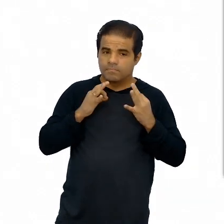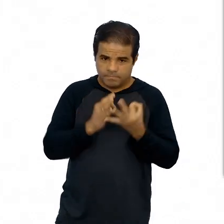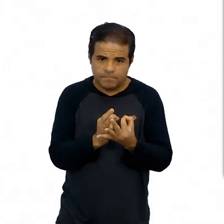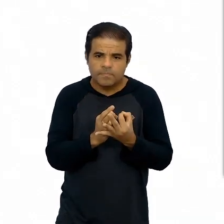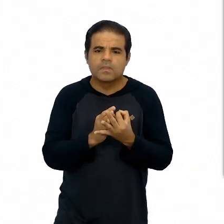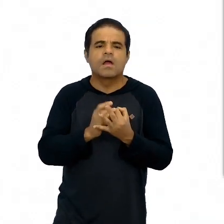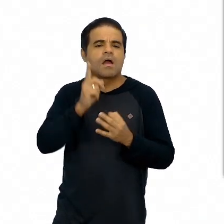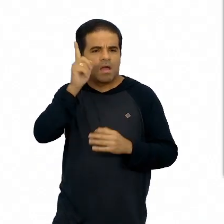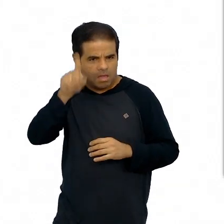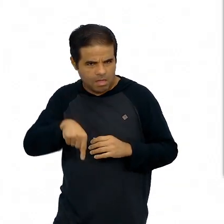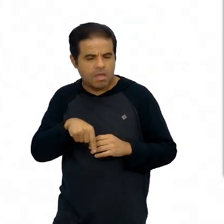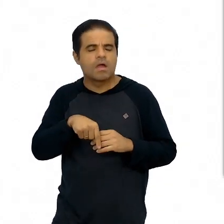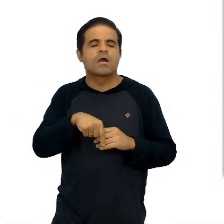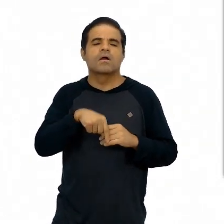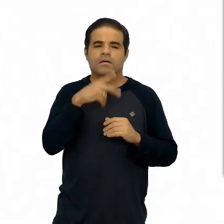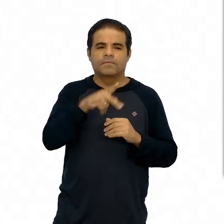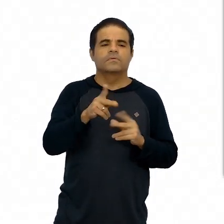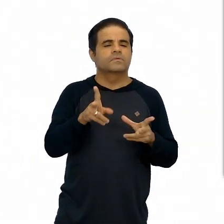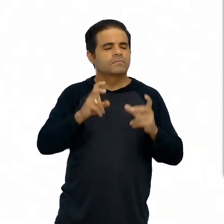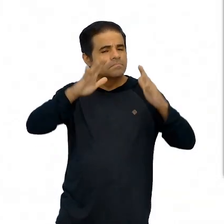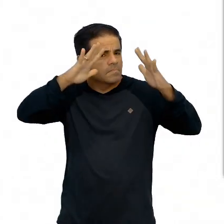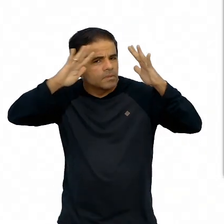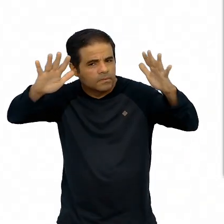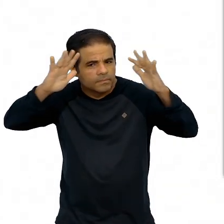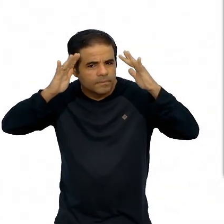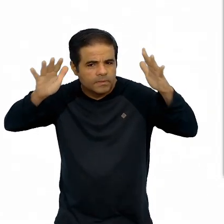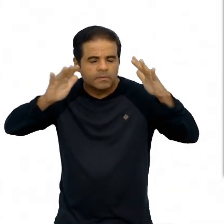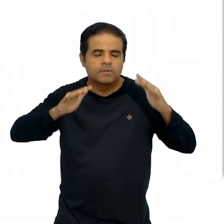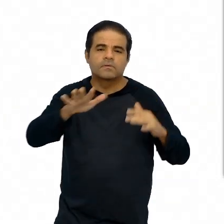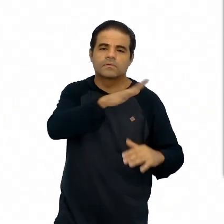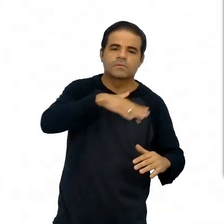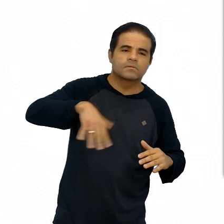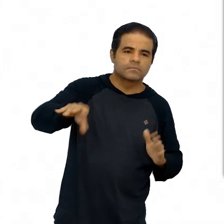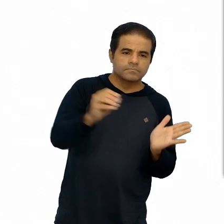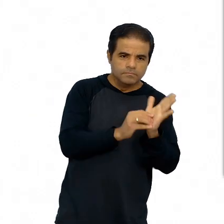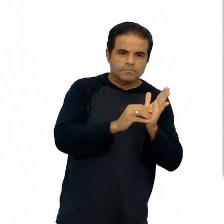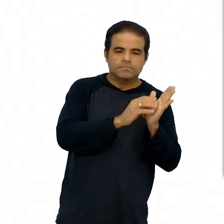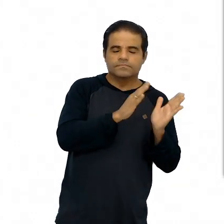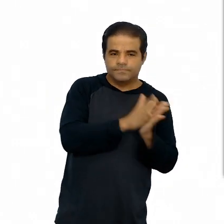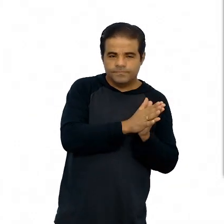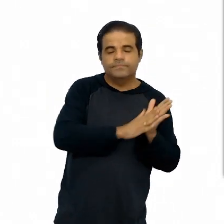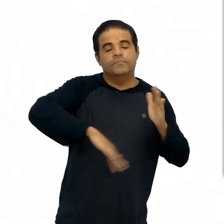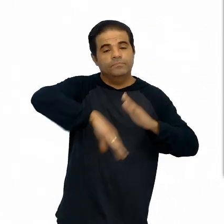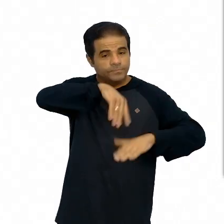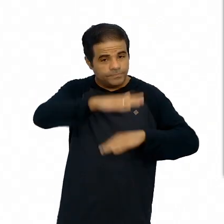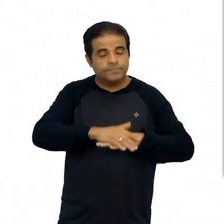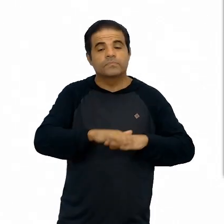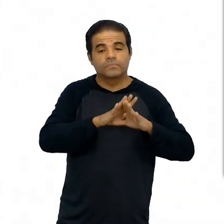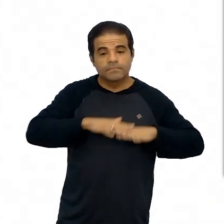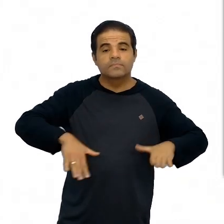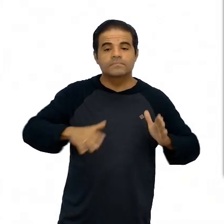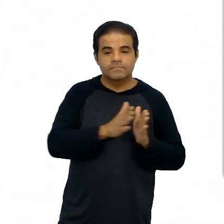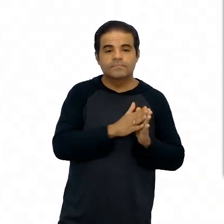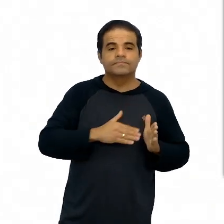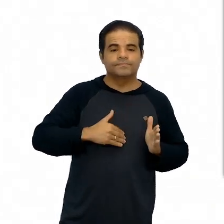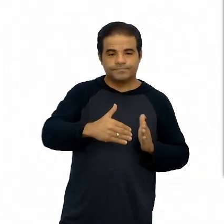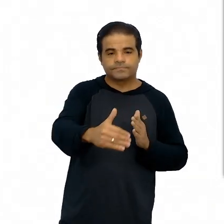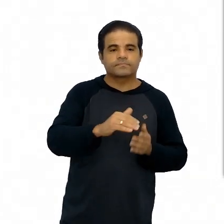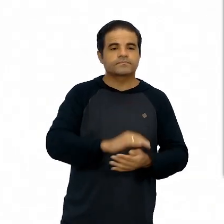os estudantes e os seus pensamentos matemáticos. Ok?